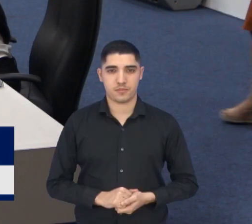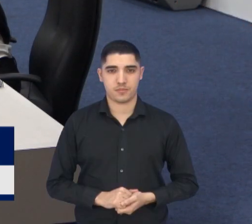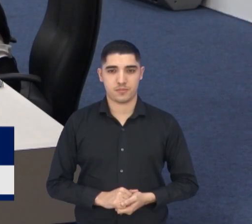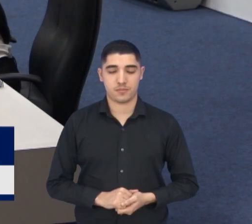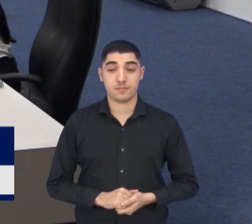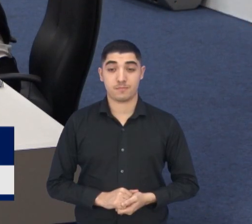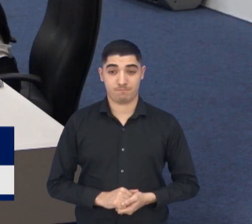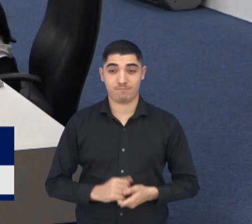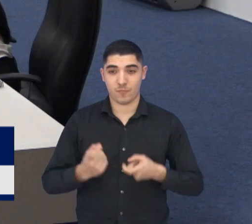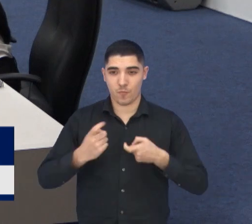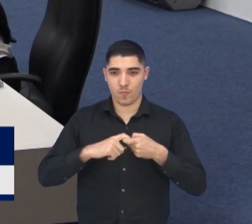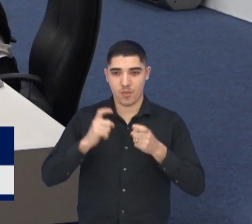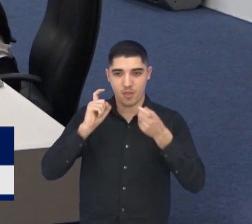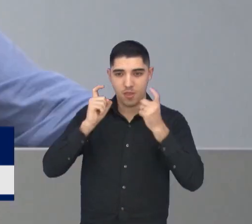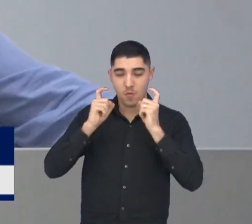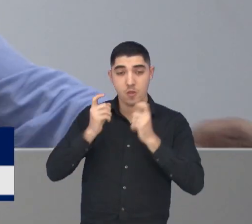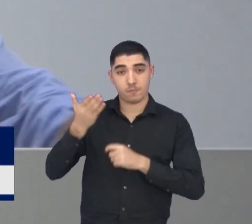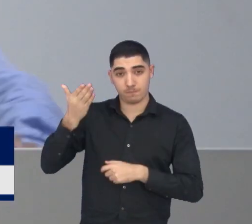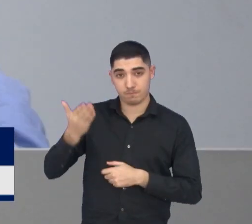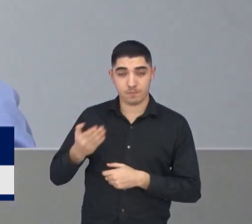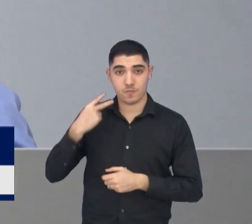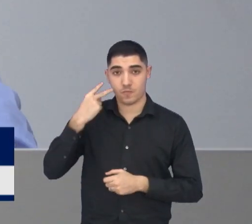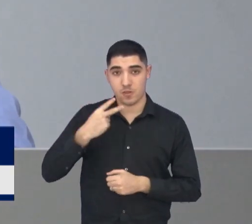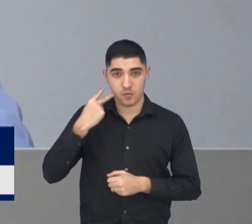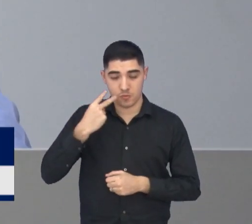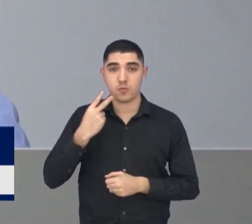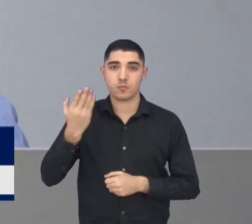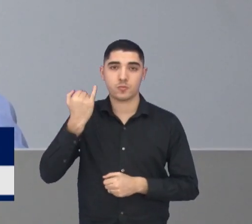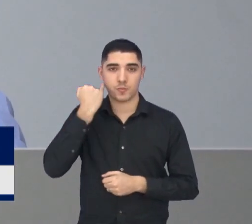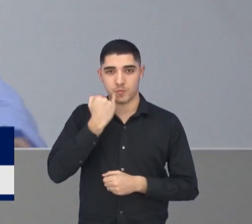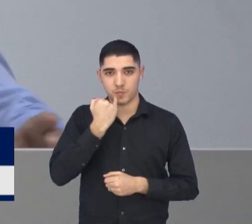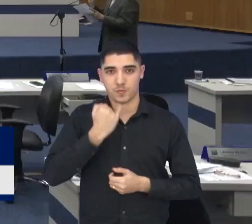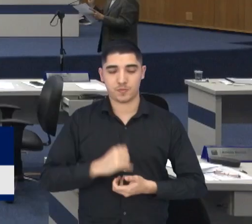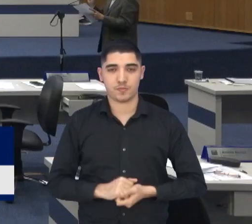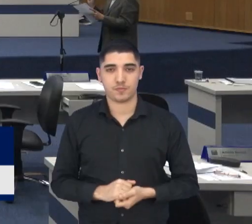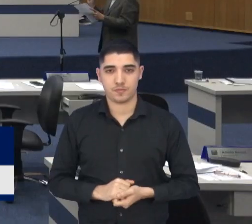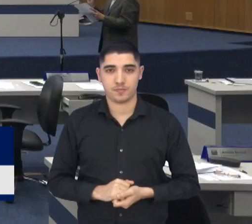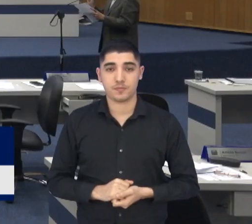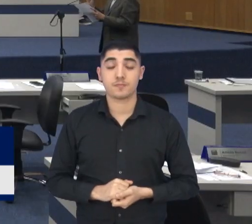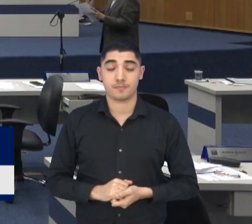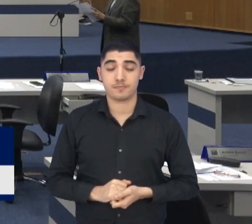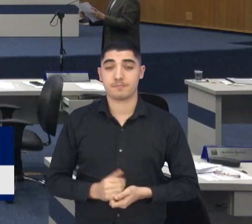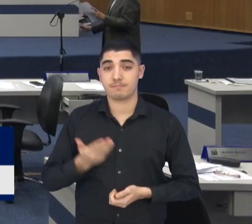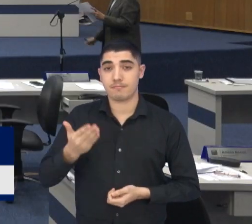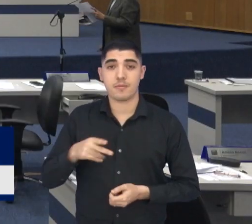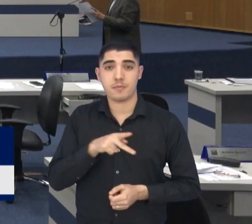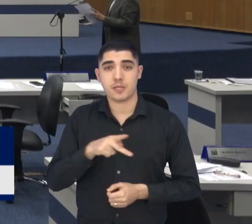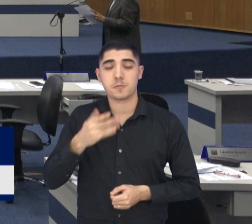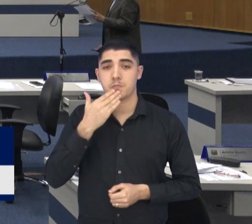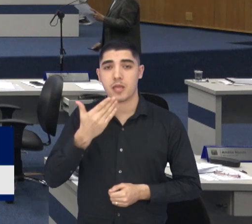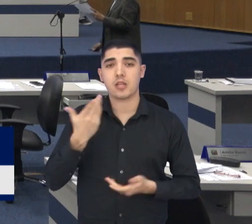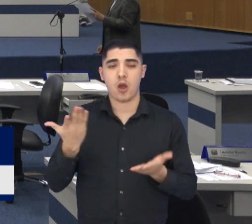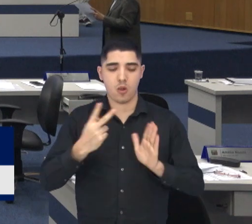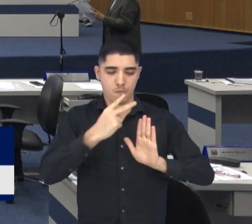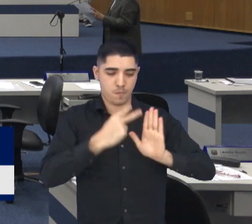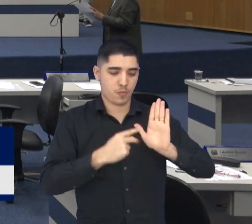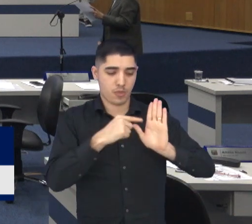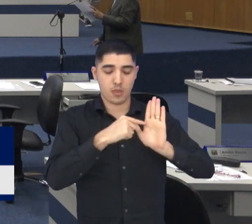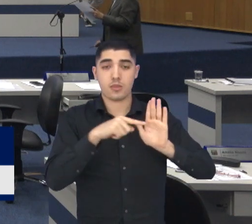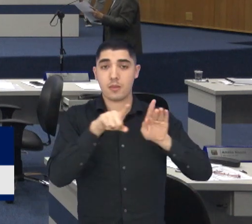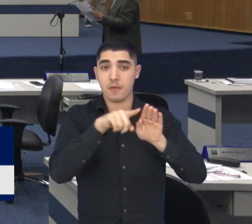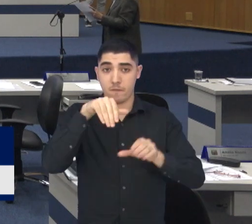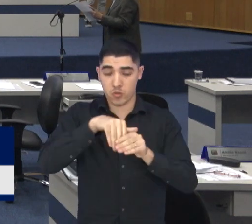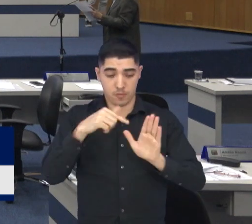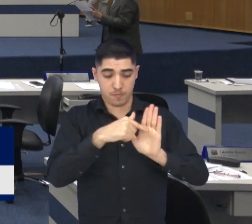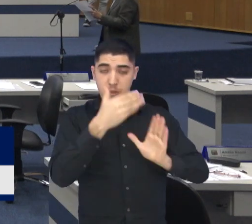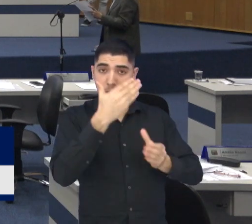Reaberta a presente sessão, com a palavra o vereador José Luiz. Senhor presidente, solicito a inclusão para leitura e votação do